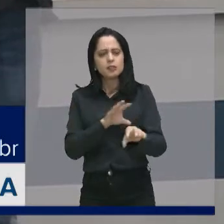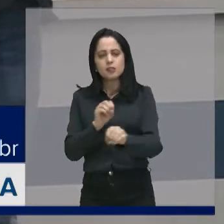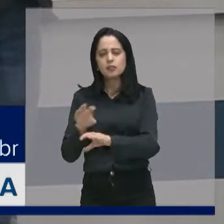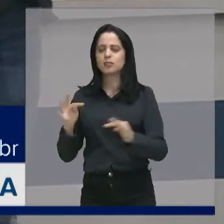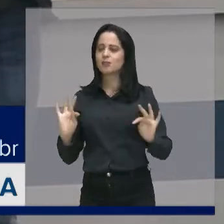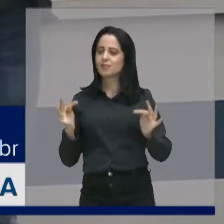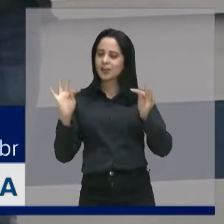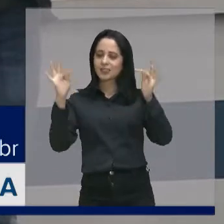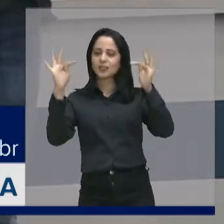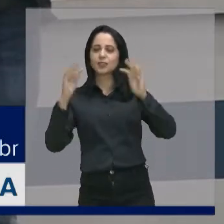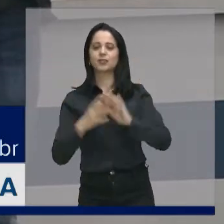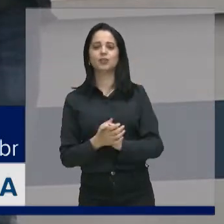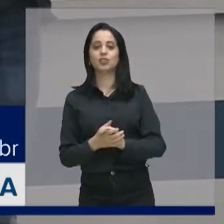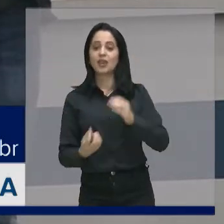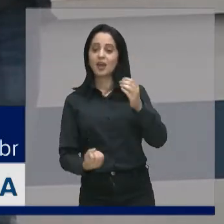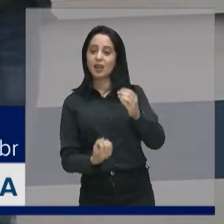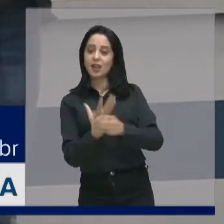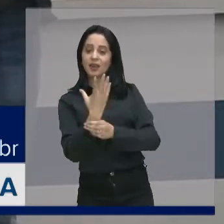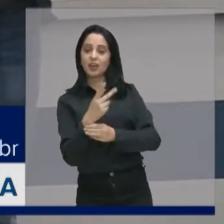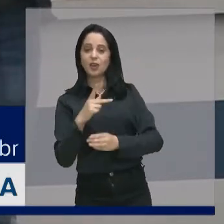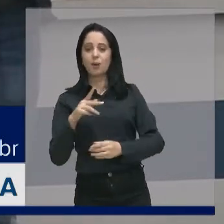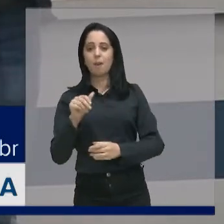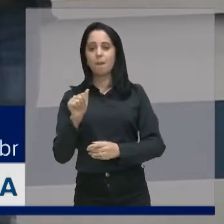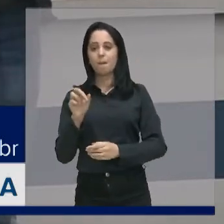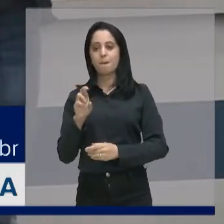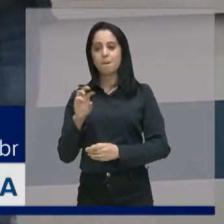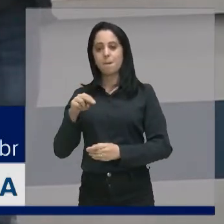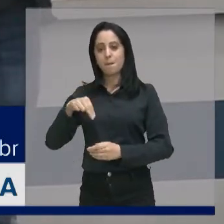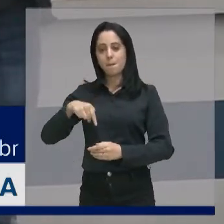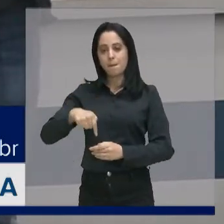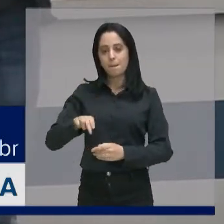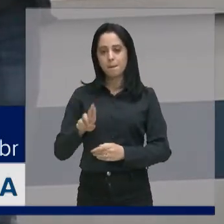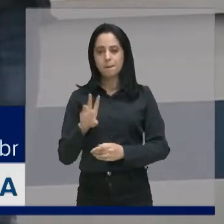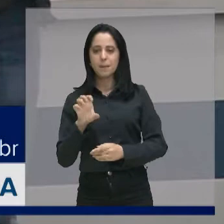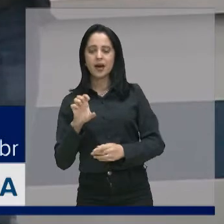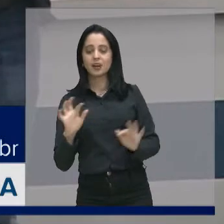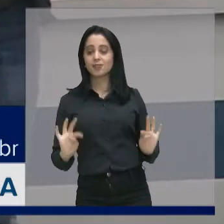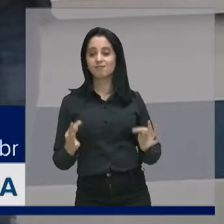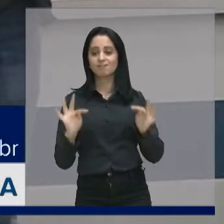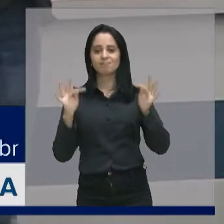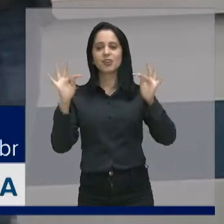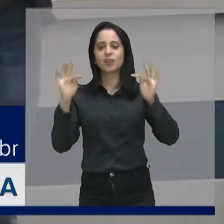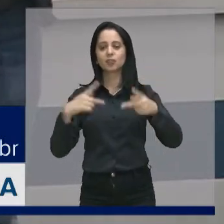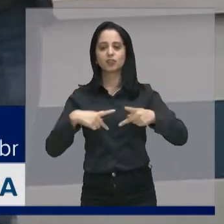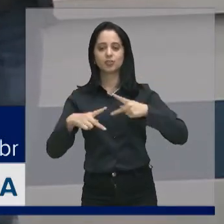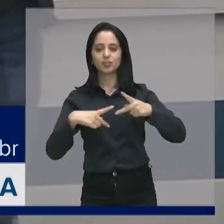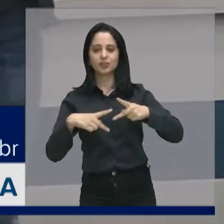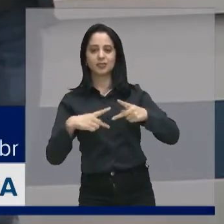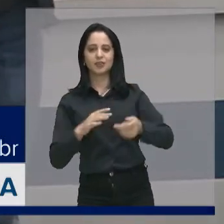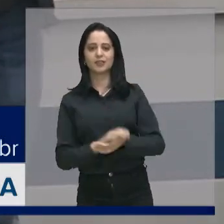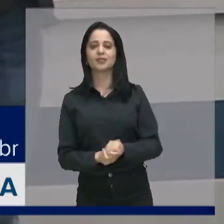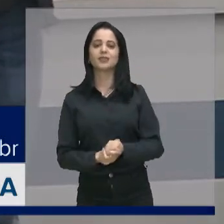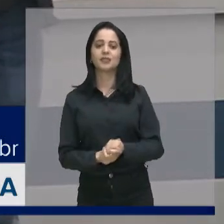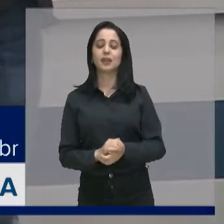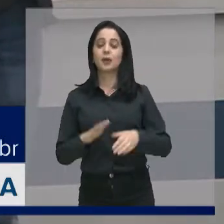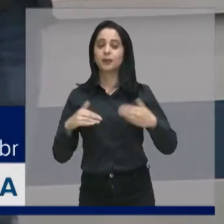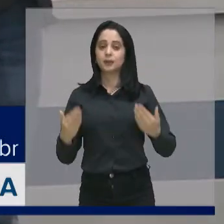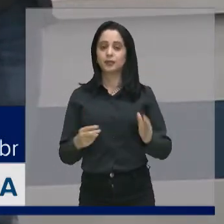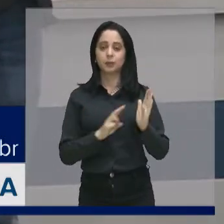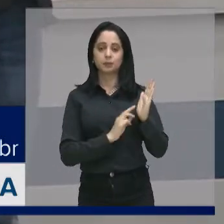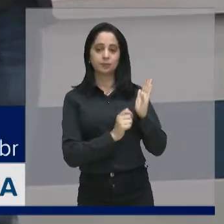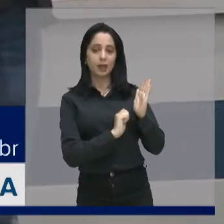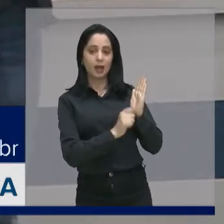Parque Tecnológico o maior e mais respeitado parque do Brasil. Essas são as palavras do Marcelo Nunes, diretor-geral do